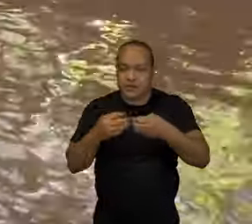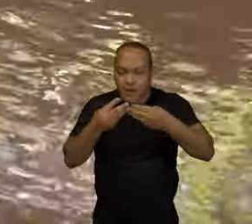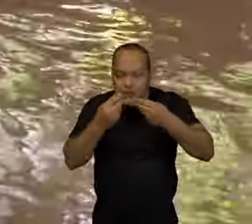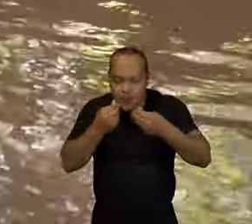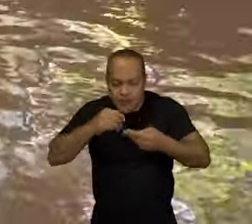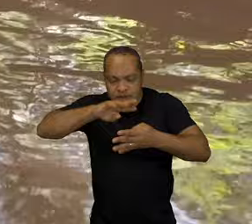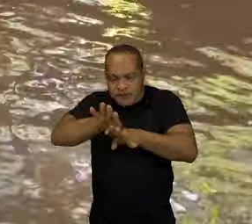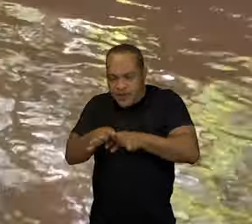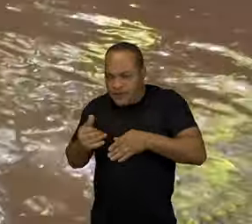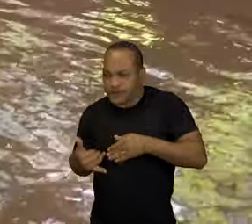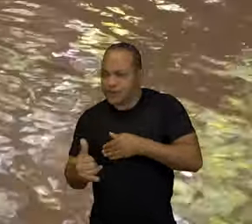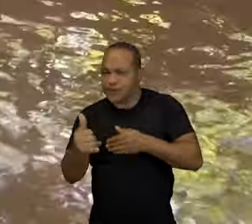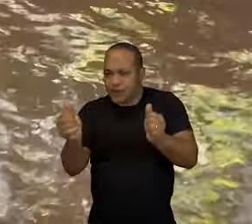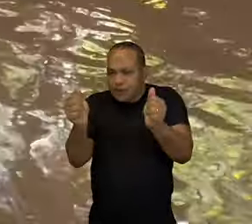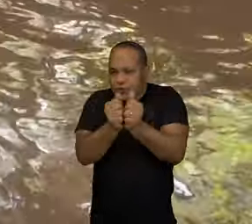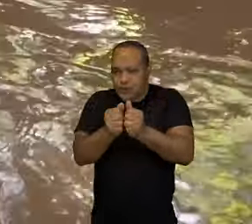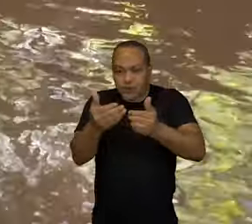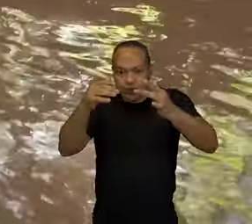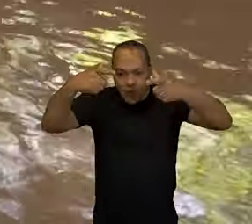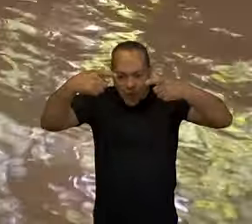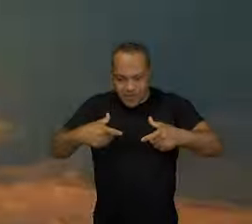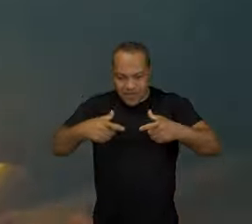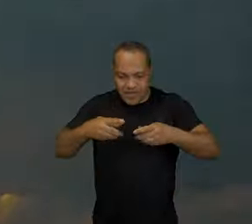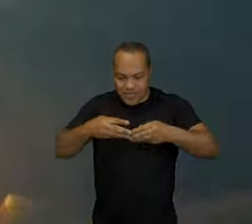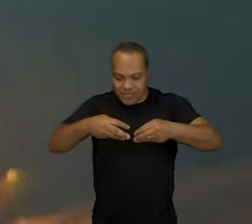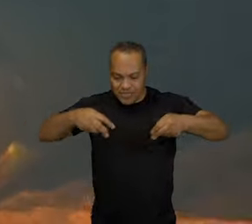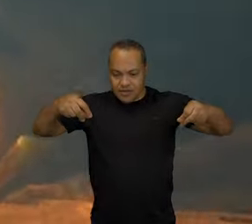e energia incorporados do ambiente terrestre,